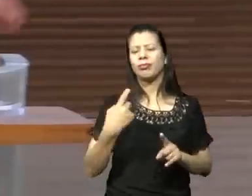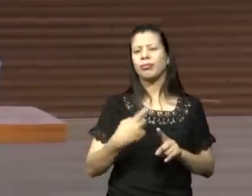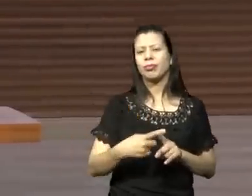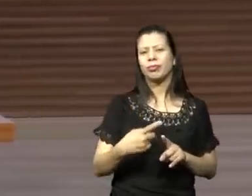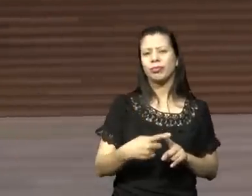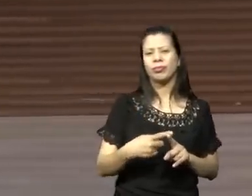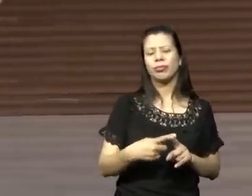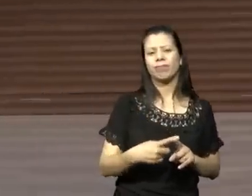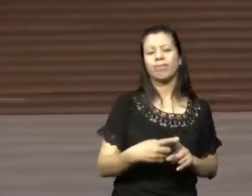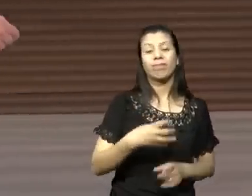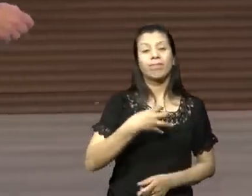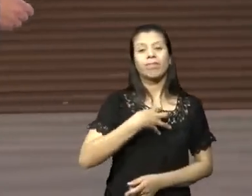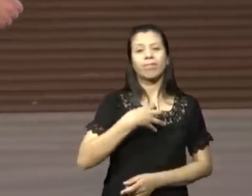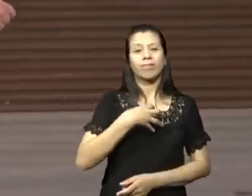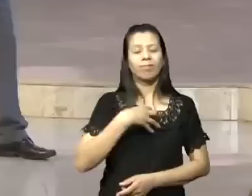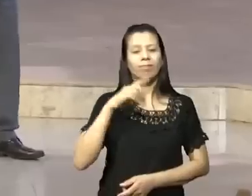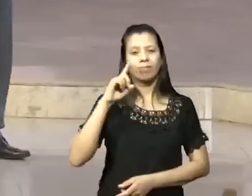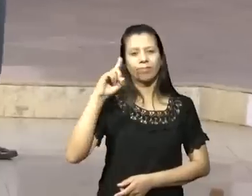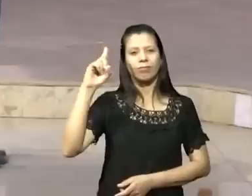judeus